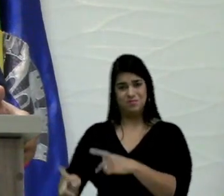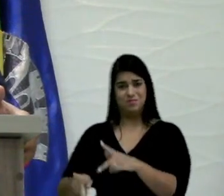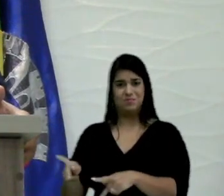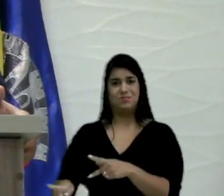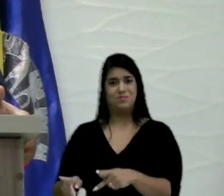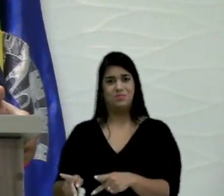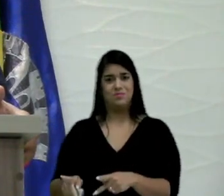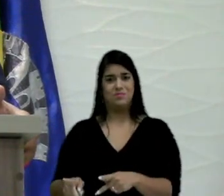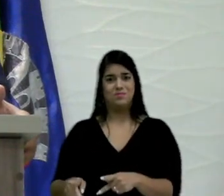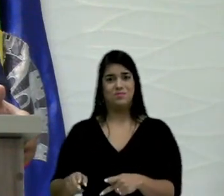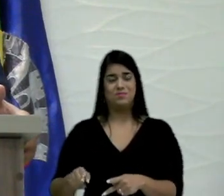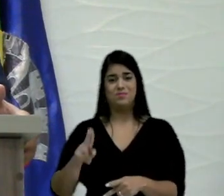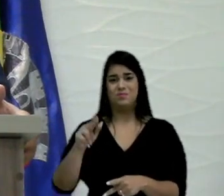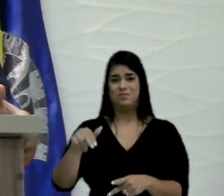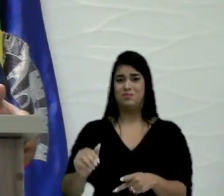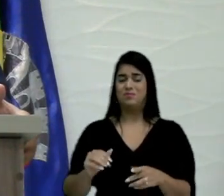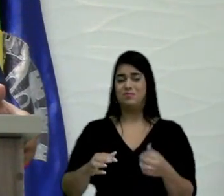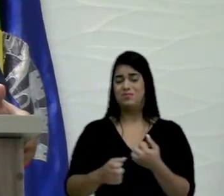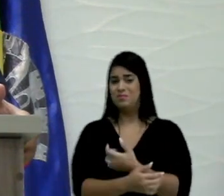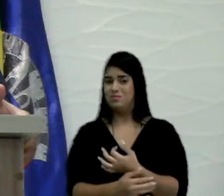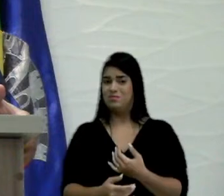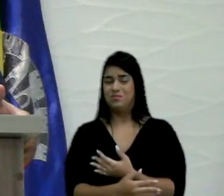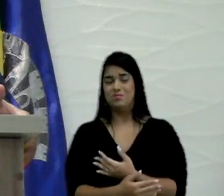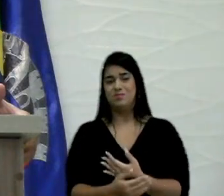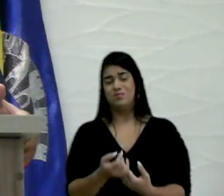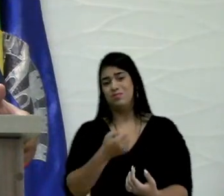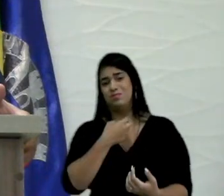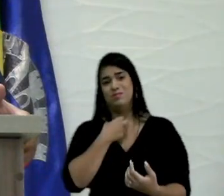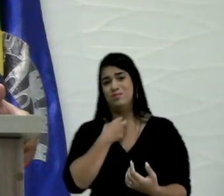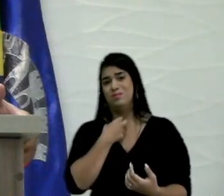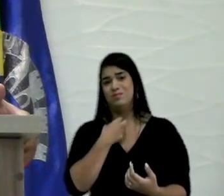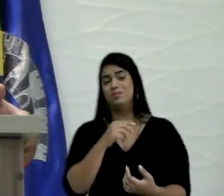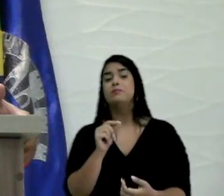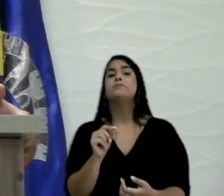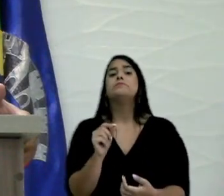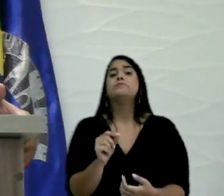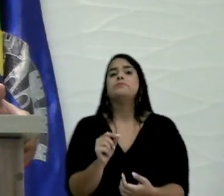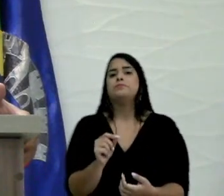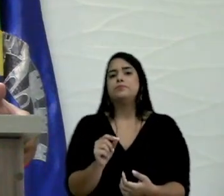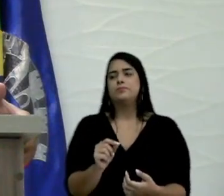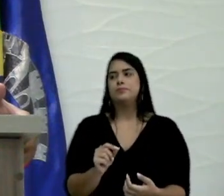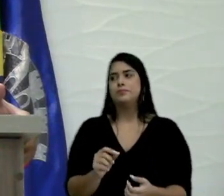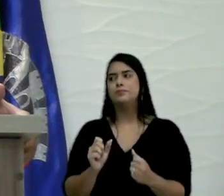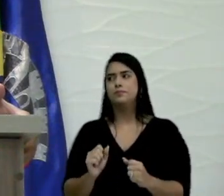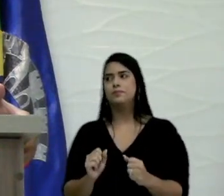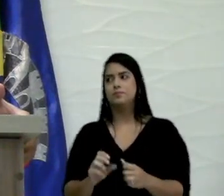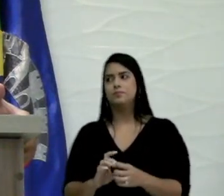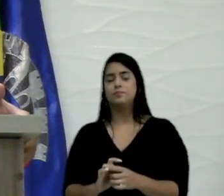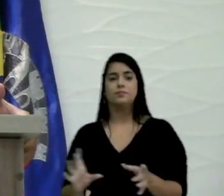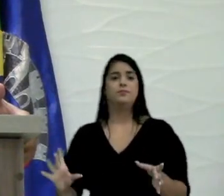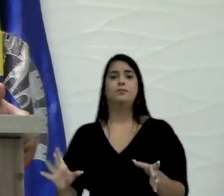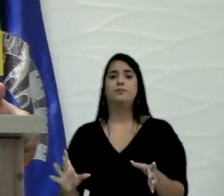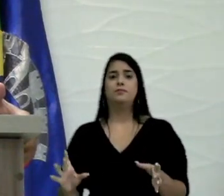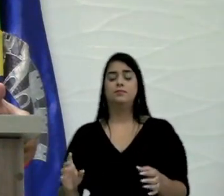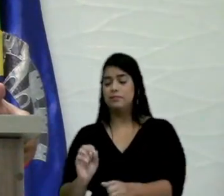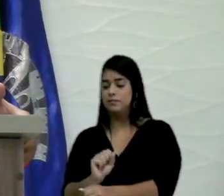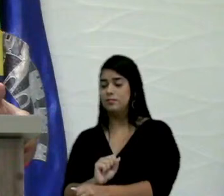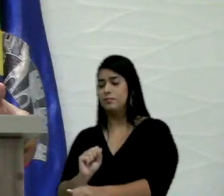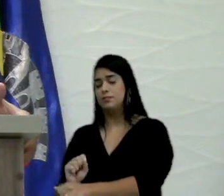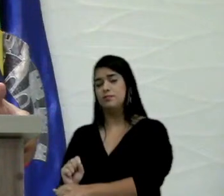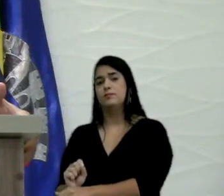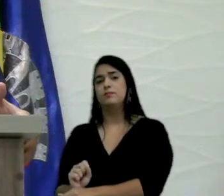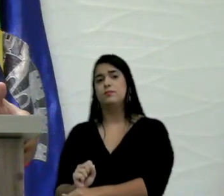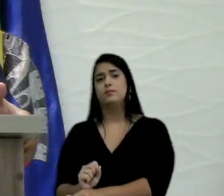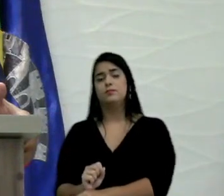CGM não tem competência para isso até porque quem é a CGM para poder est parando em vias